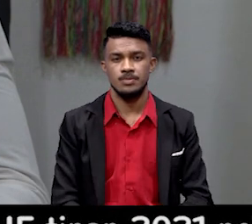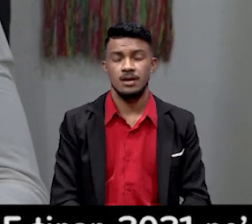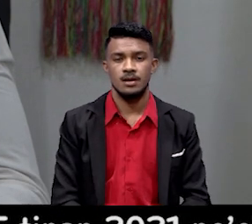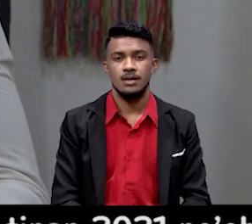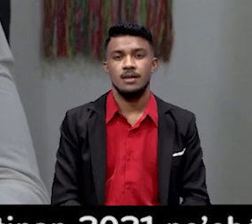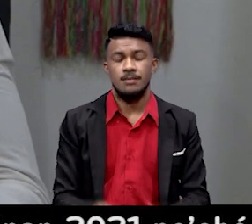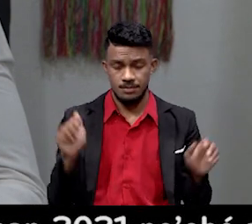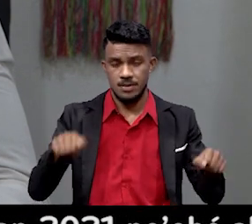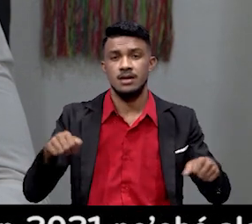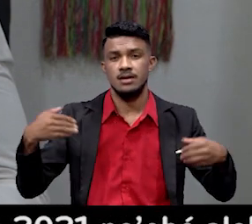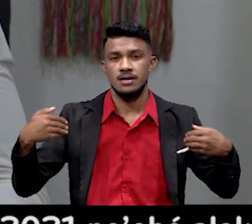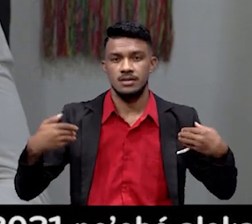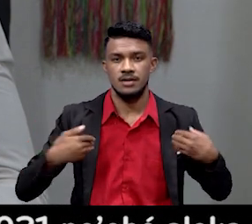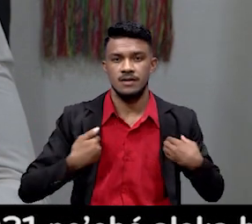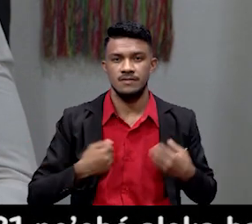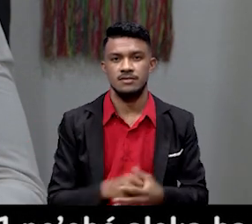acontece